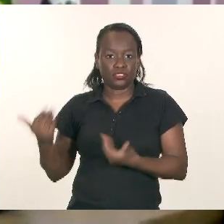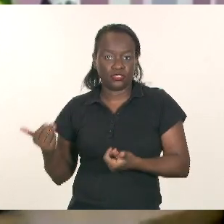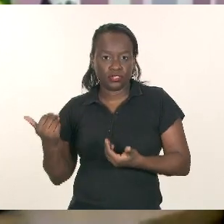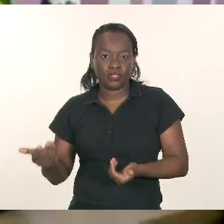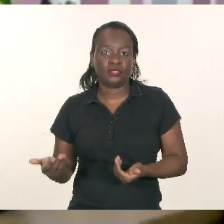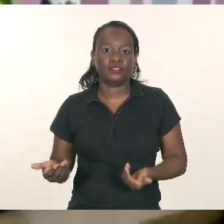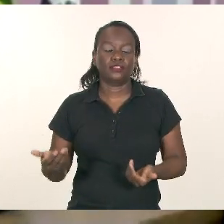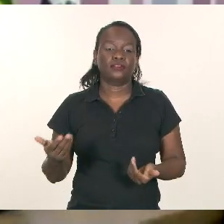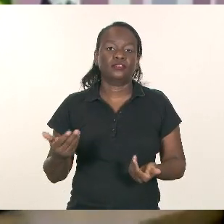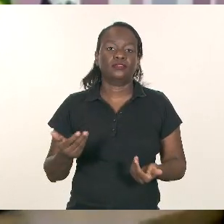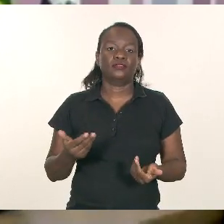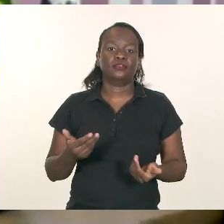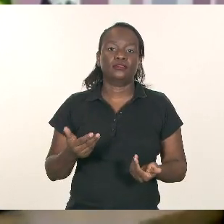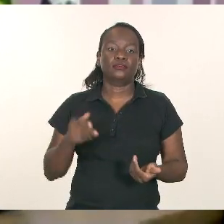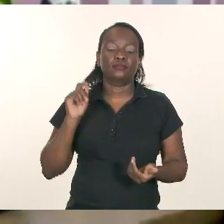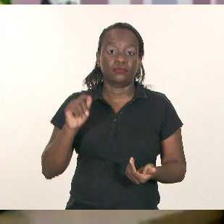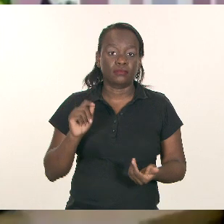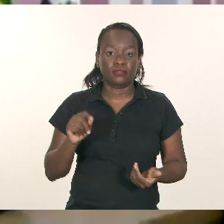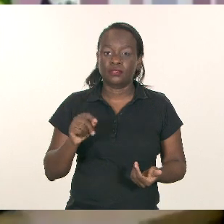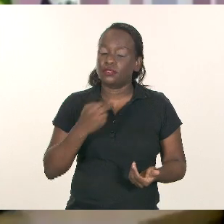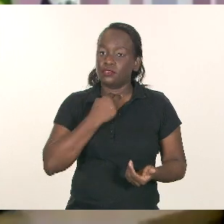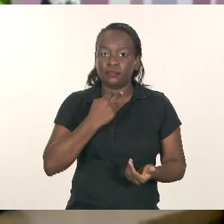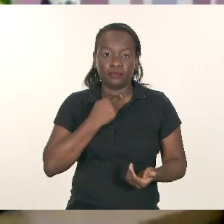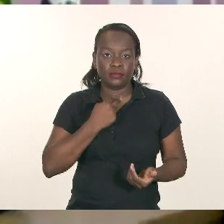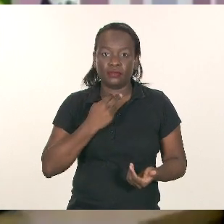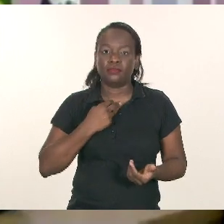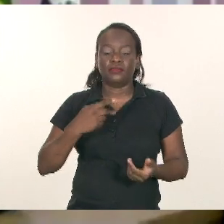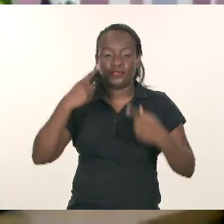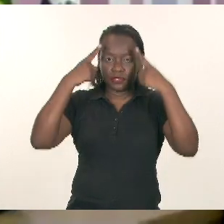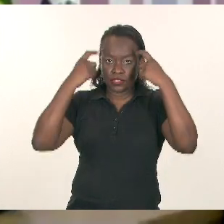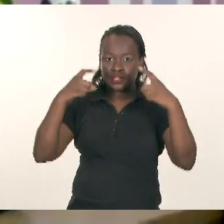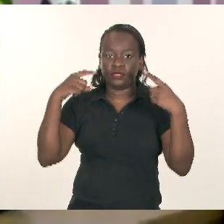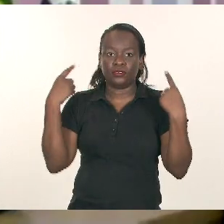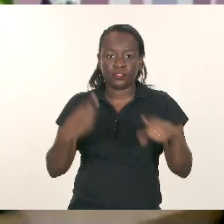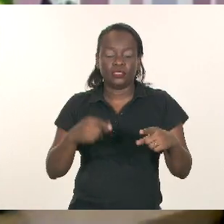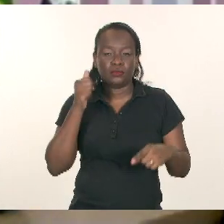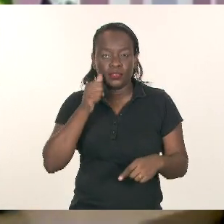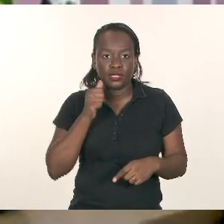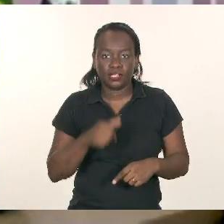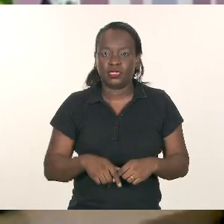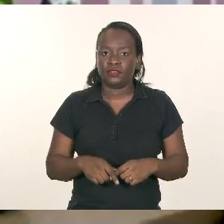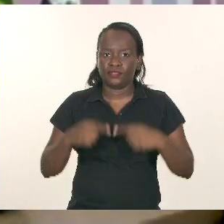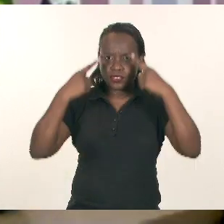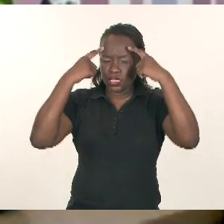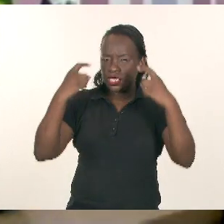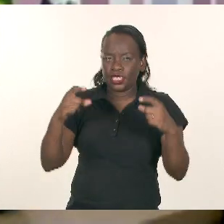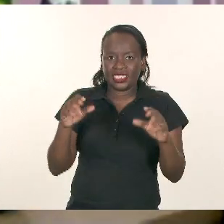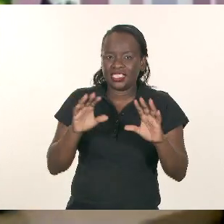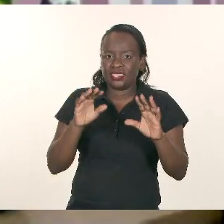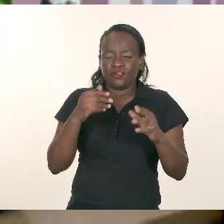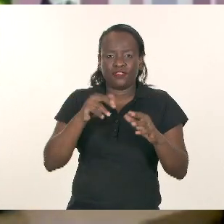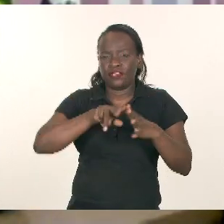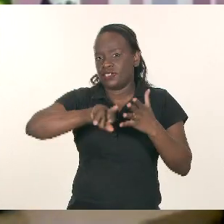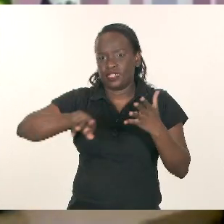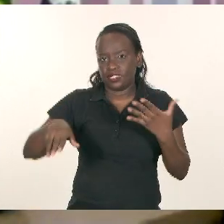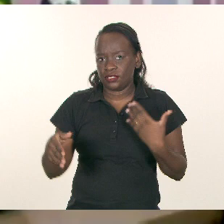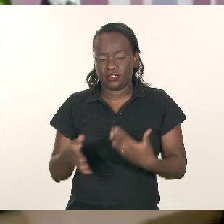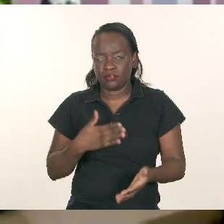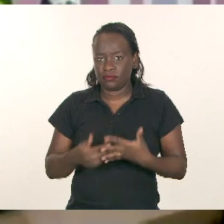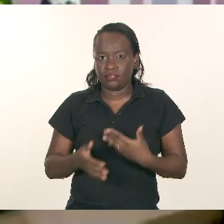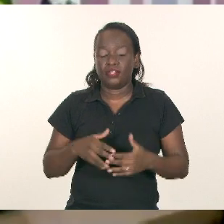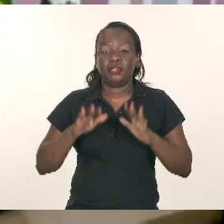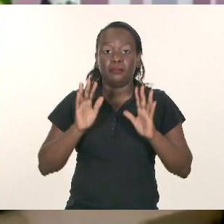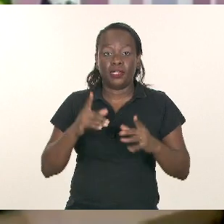nossos adolescentes, que não deve se cometer violência contra a mulher. Violência de forma alguma,